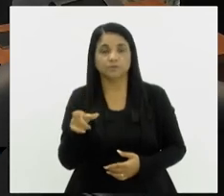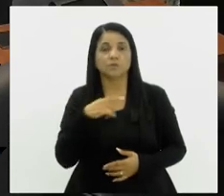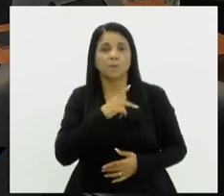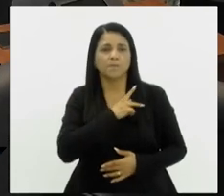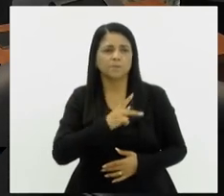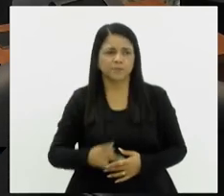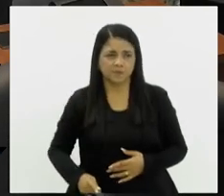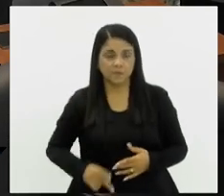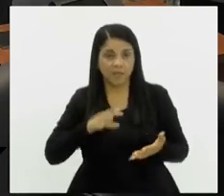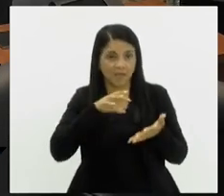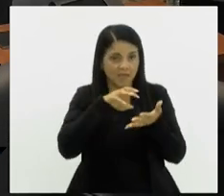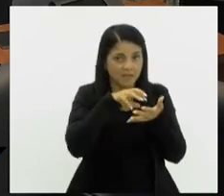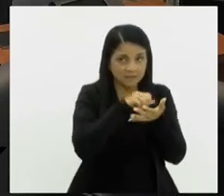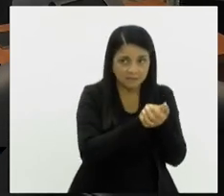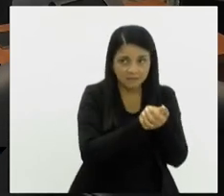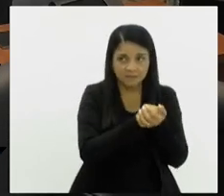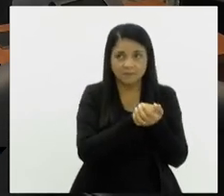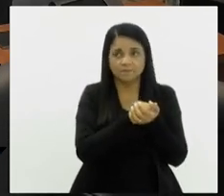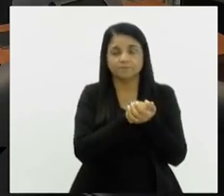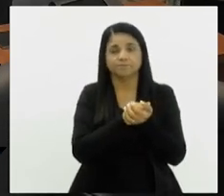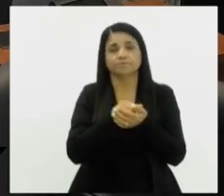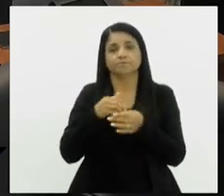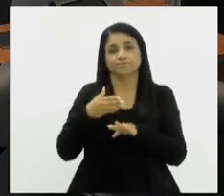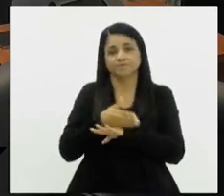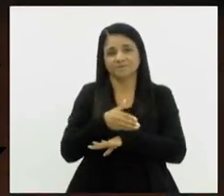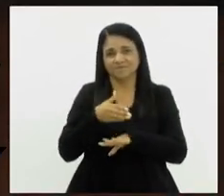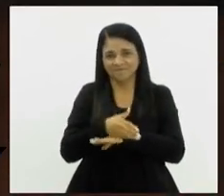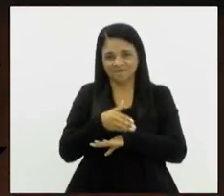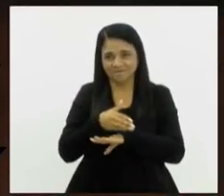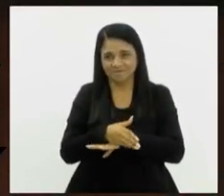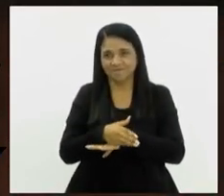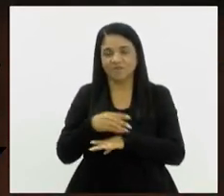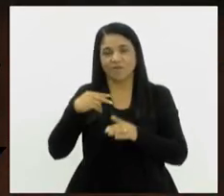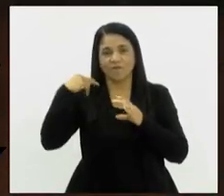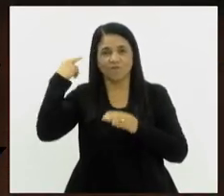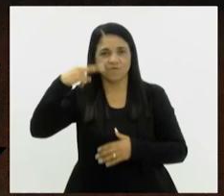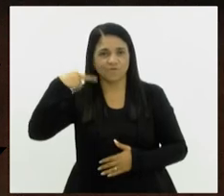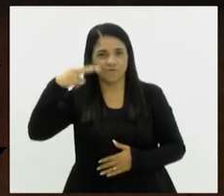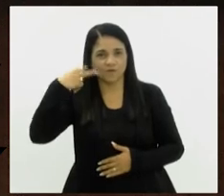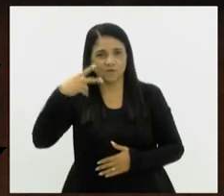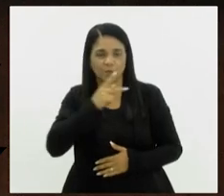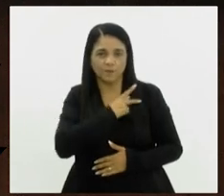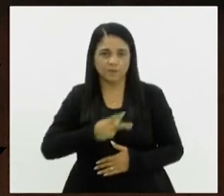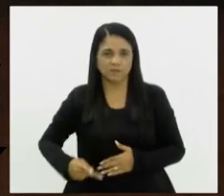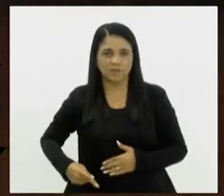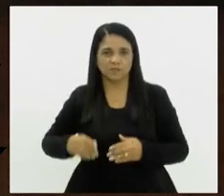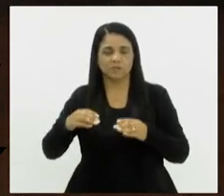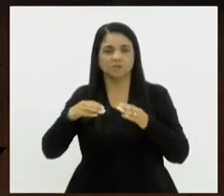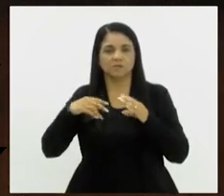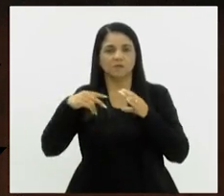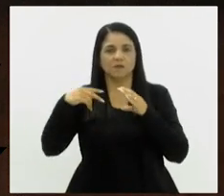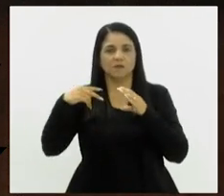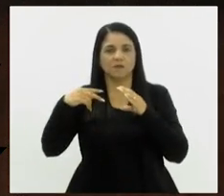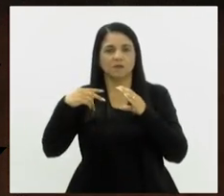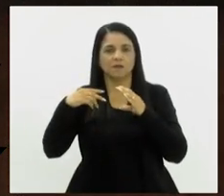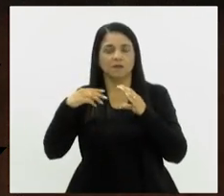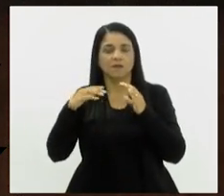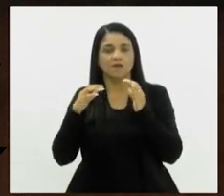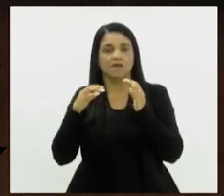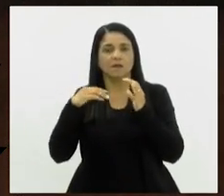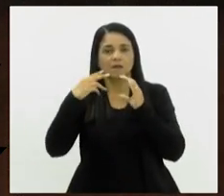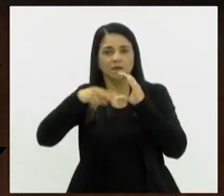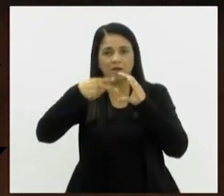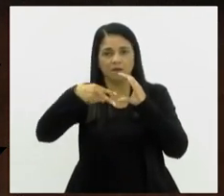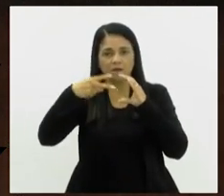Presidente, só para registrar a presença do vereador, presidente da Câmara de Italva, vereador